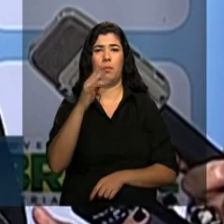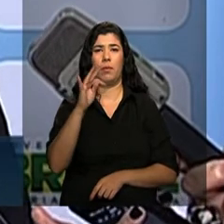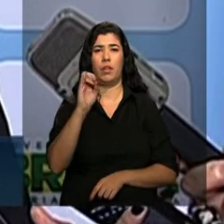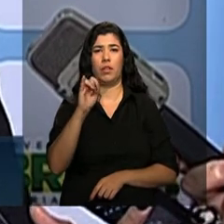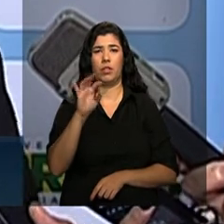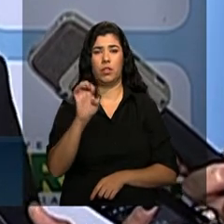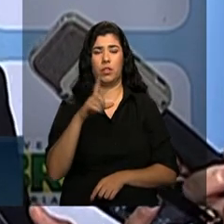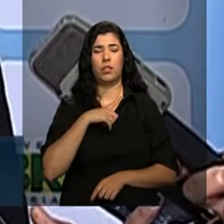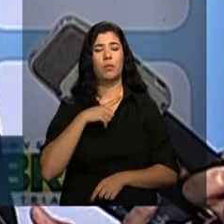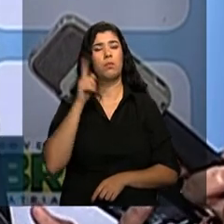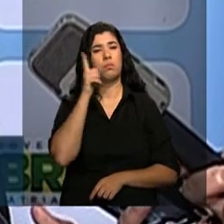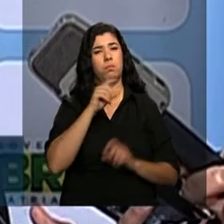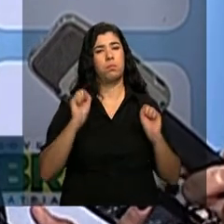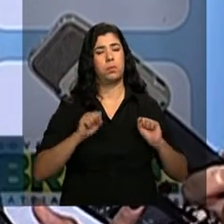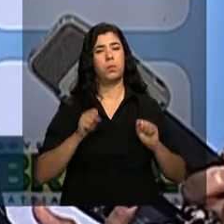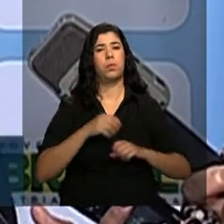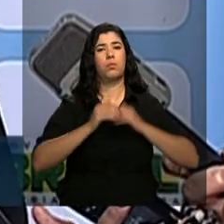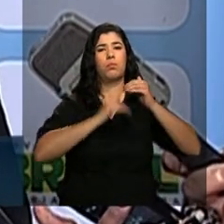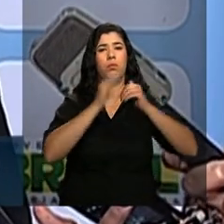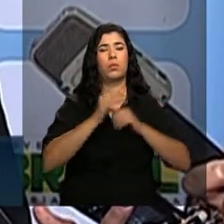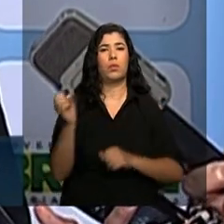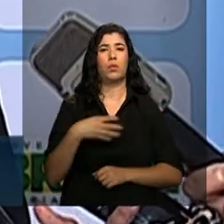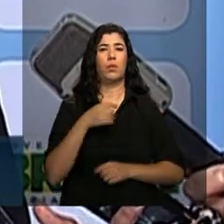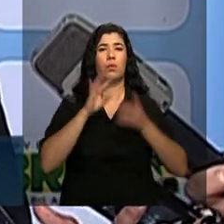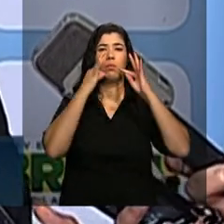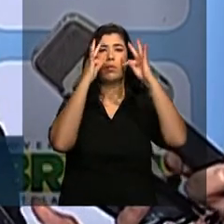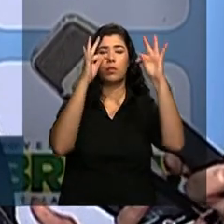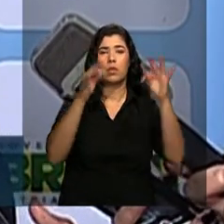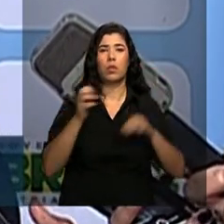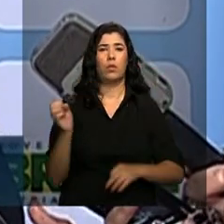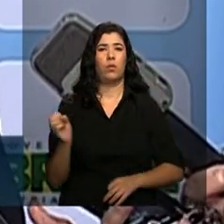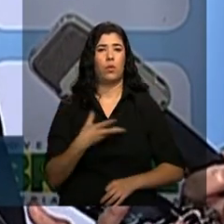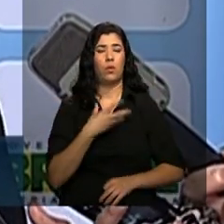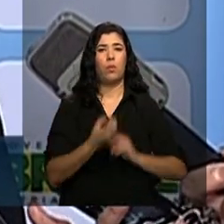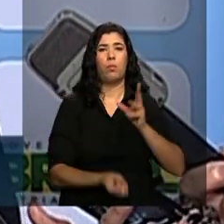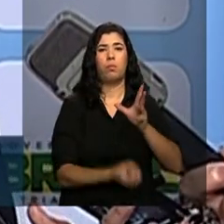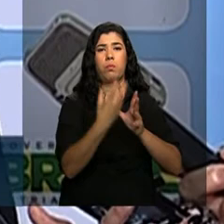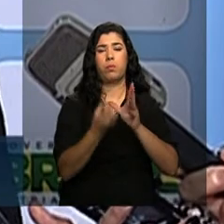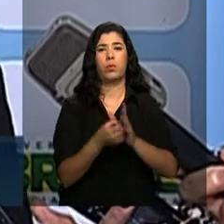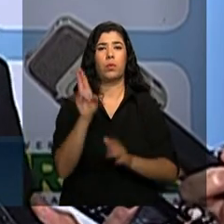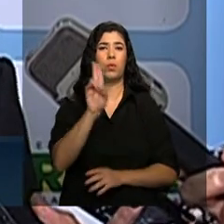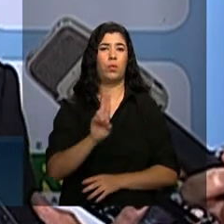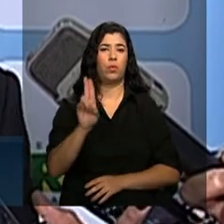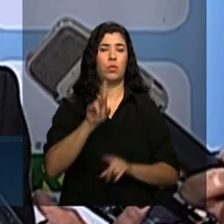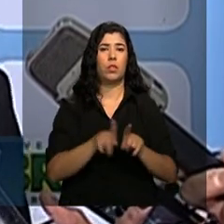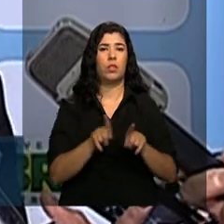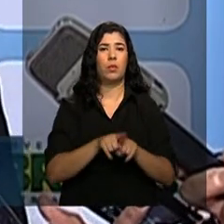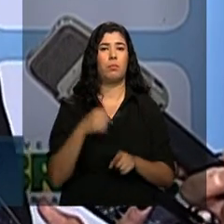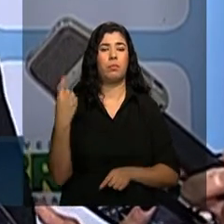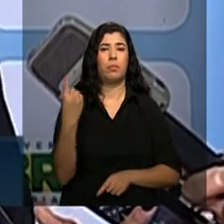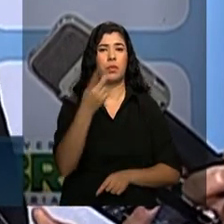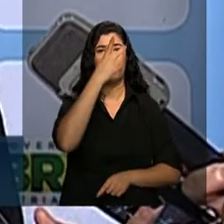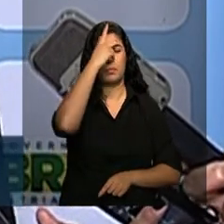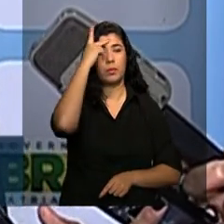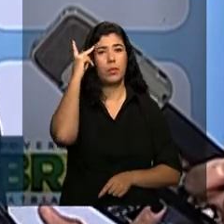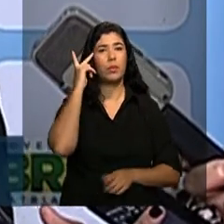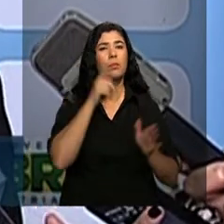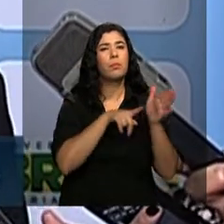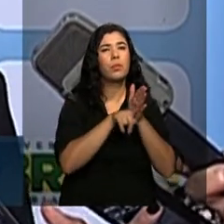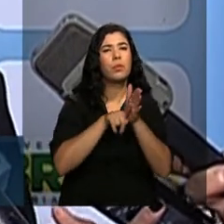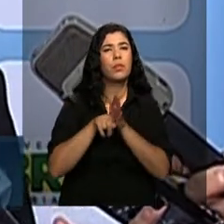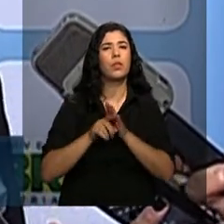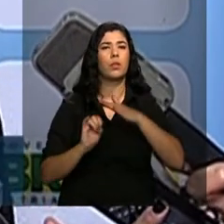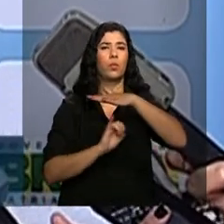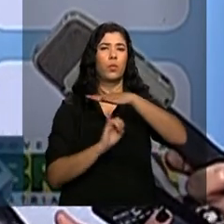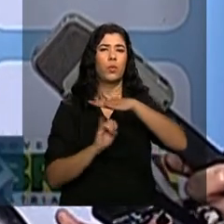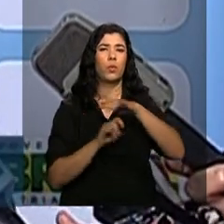também desenvolver novas tecnologias, novos produtos, usando os nossos pesquisadores, usando os nossos